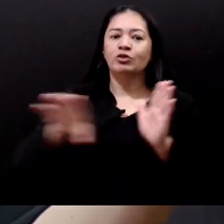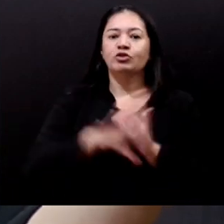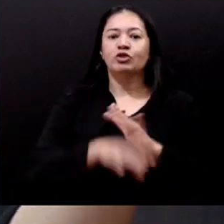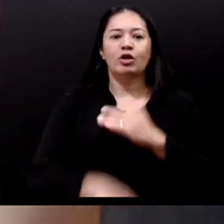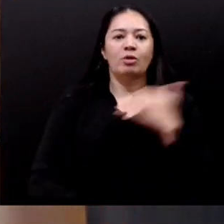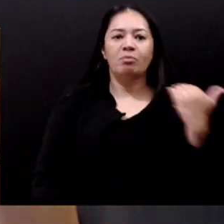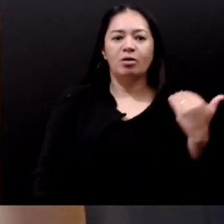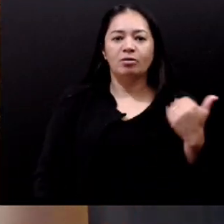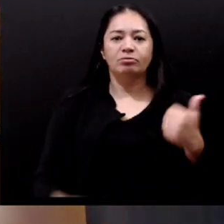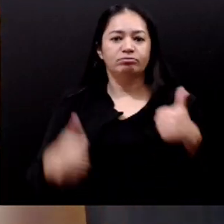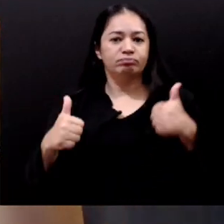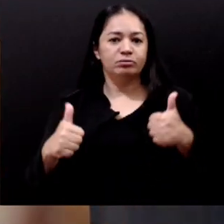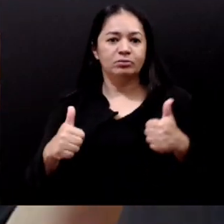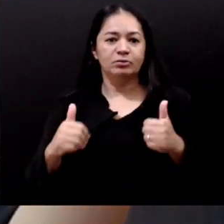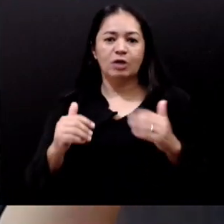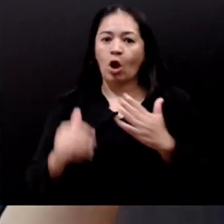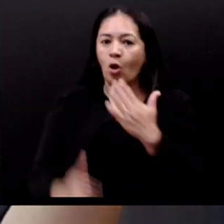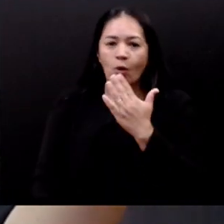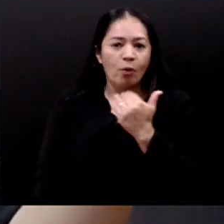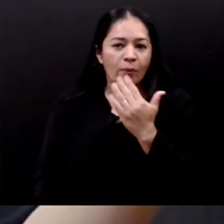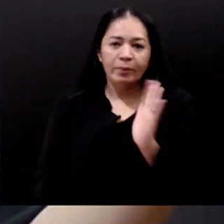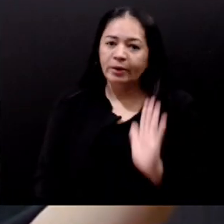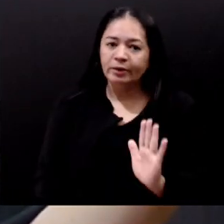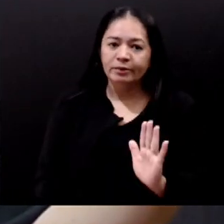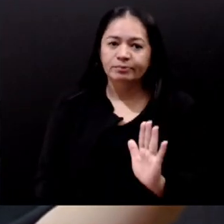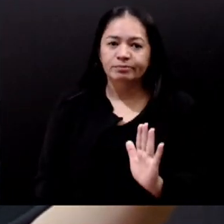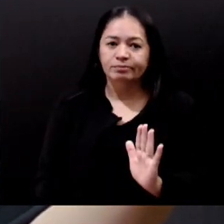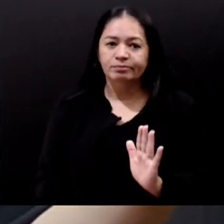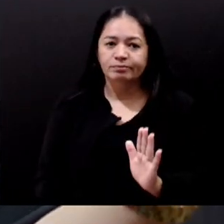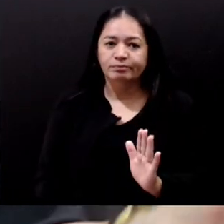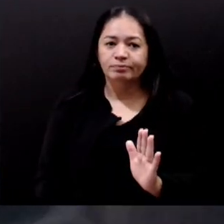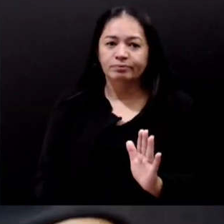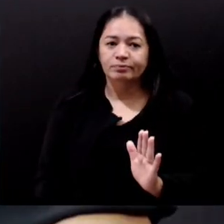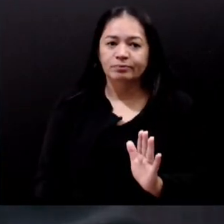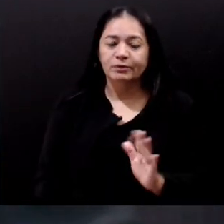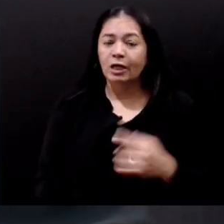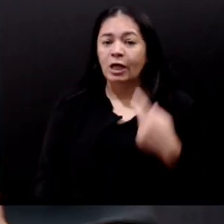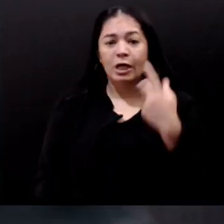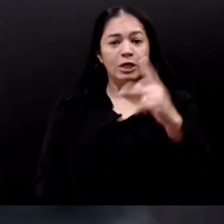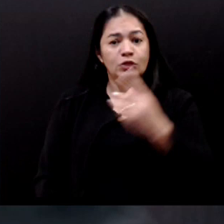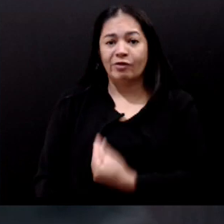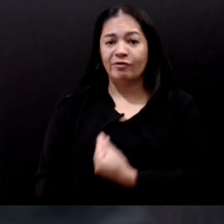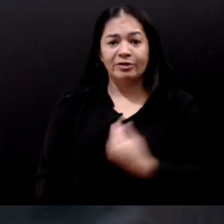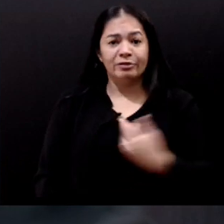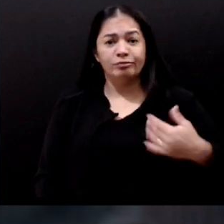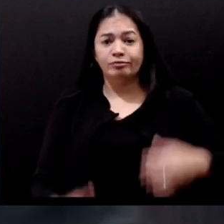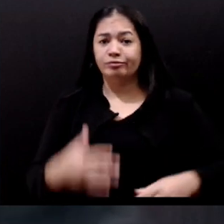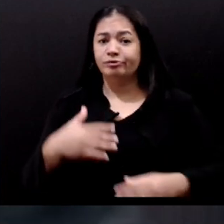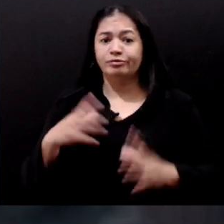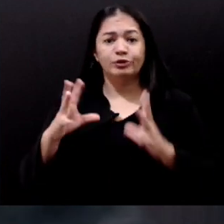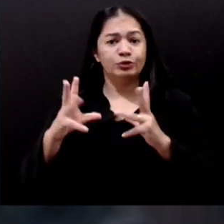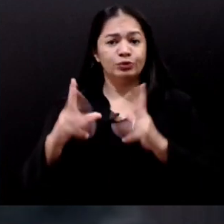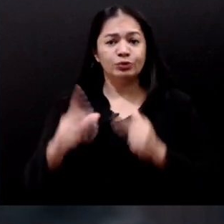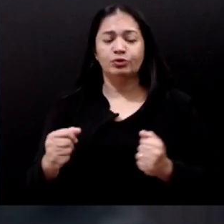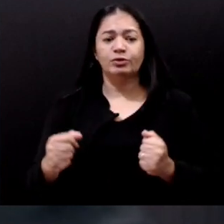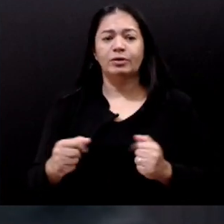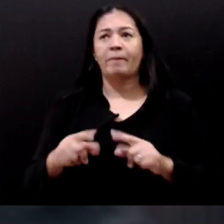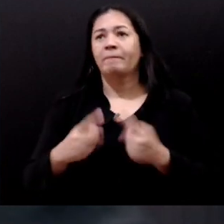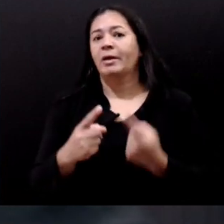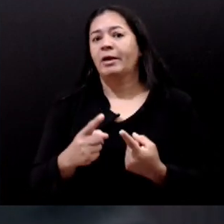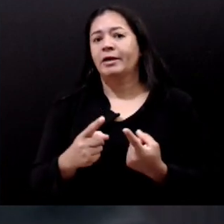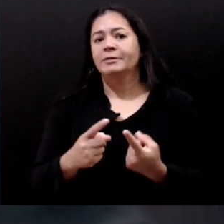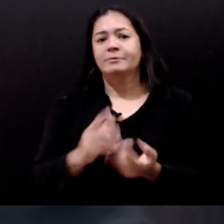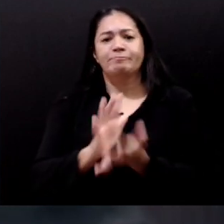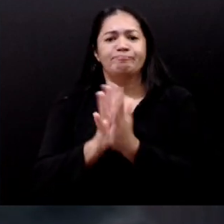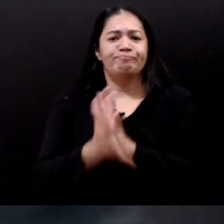alimentando. Uhum. Então, é algo que, assim, vai permear a sua vida inteira. Esse terrorismo nutricional ou terrorismo